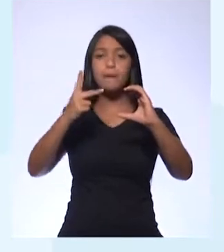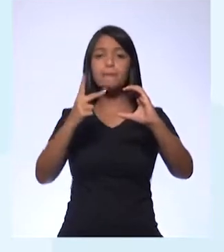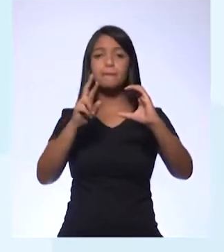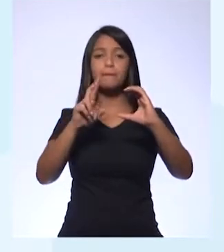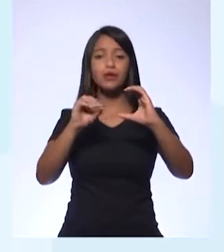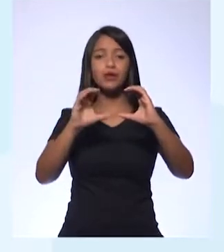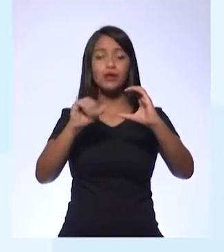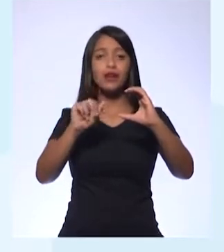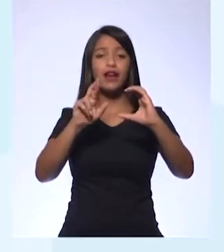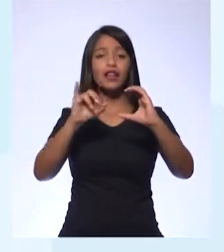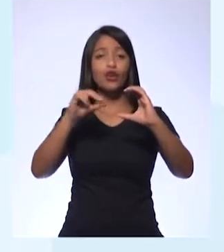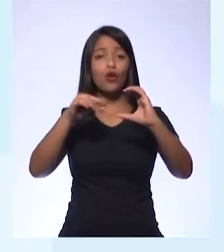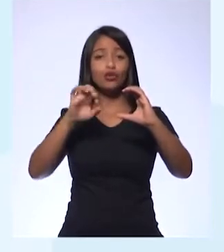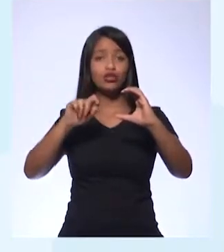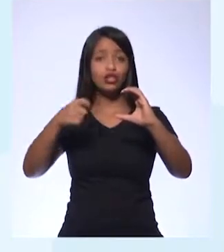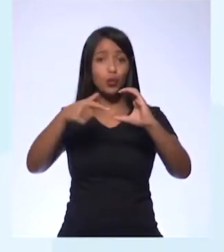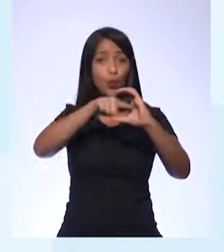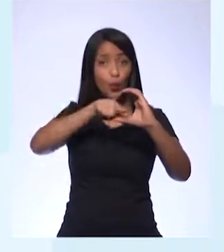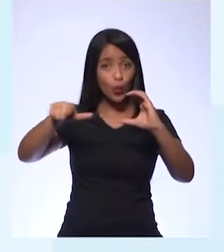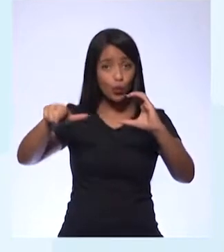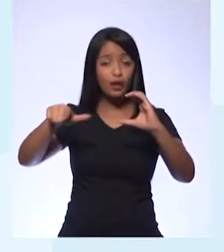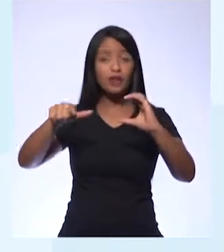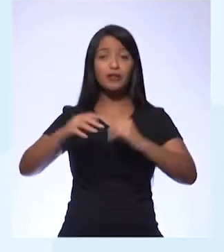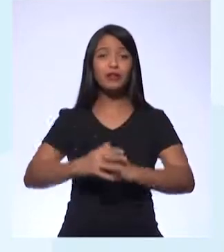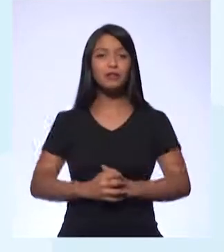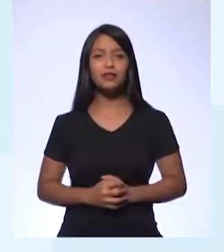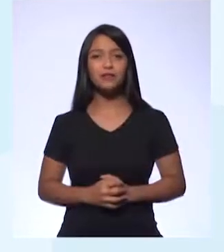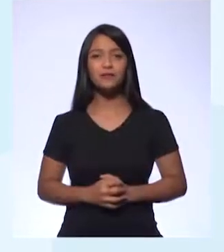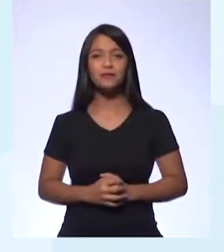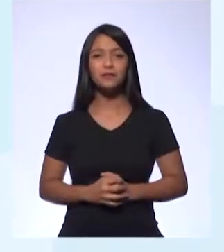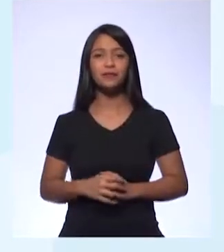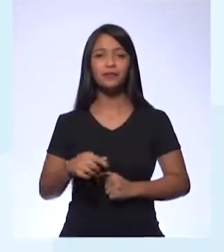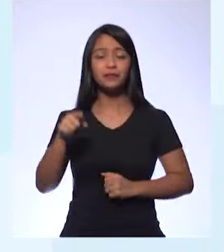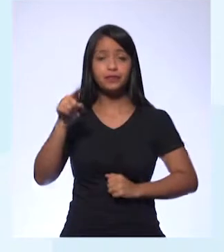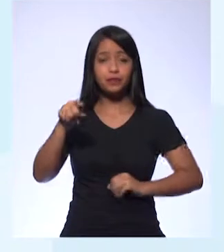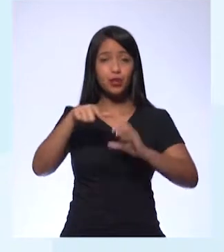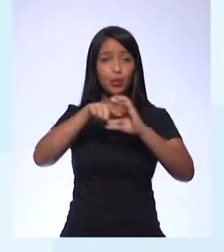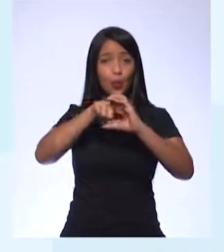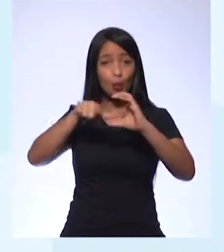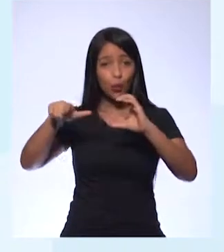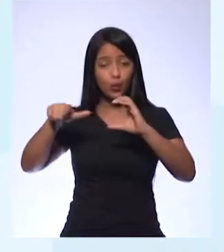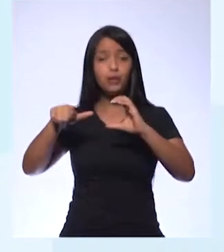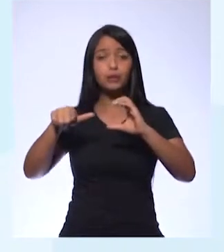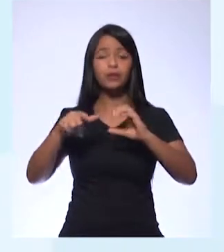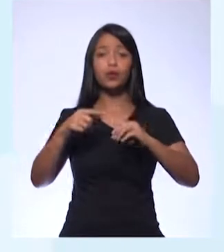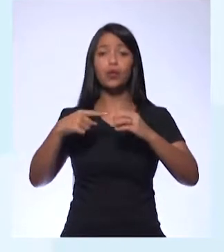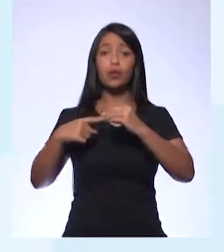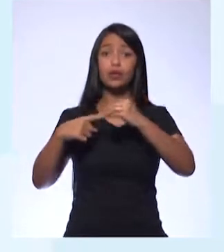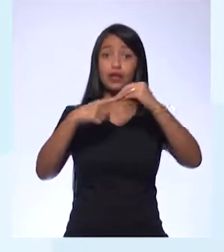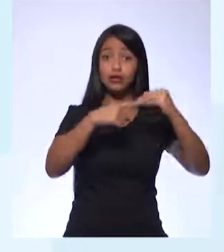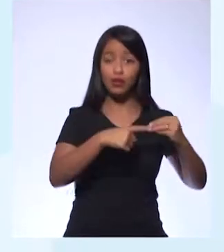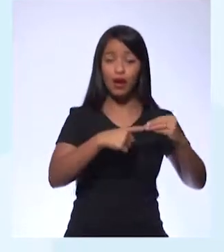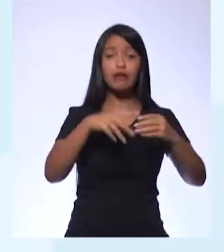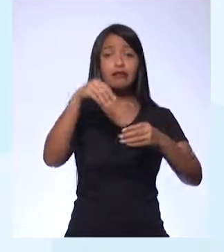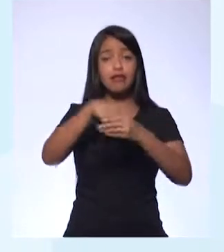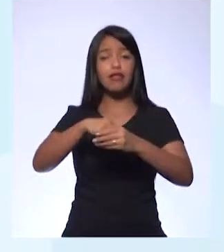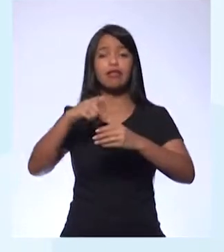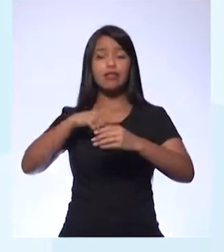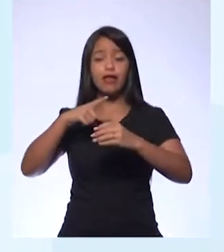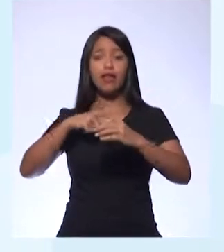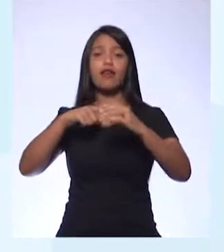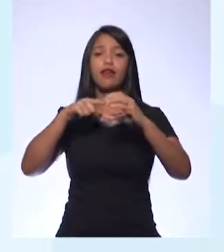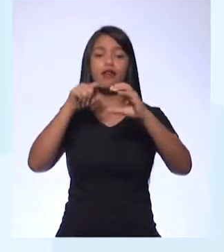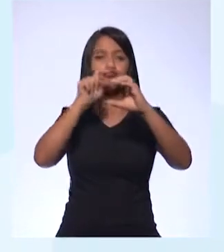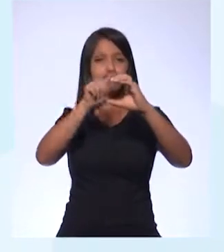célula das bactérias. Né? No caso aí do protozoário, ele vai ser formado por célula eucarionte. Então, ele já vai